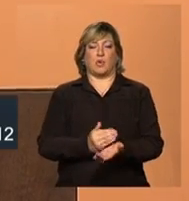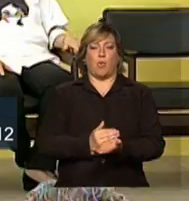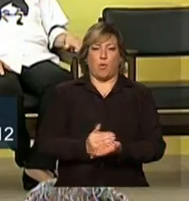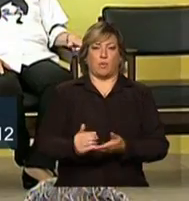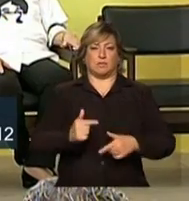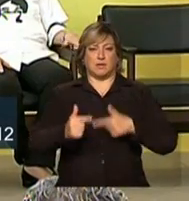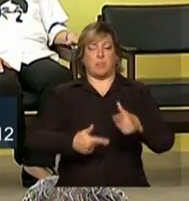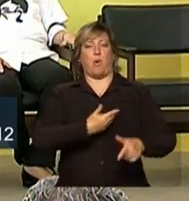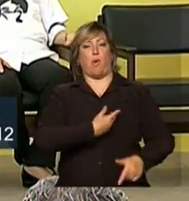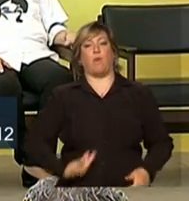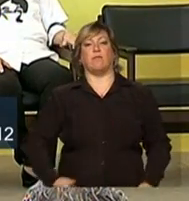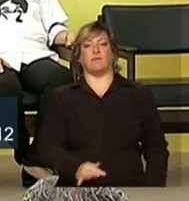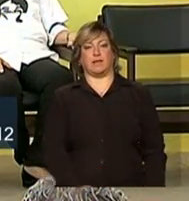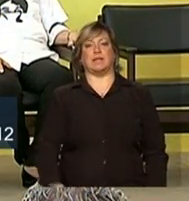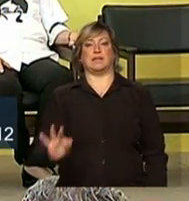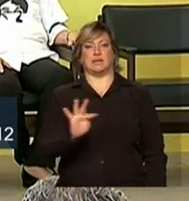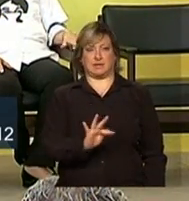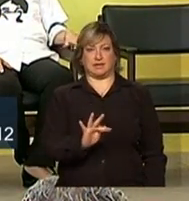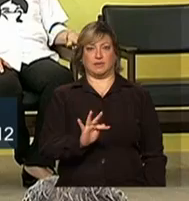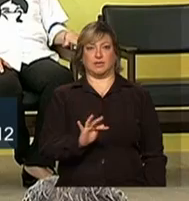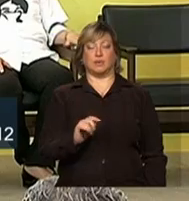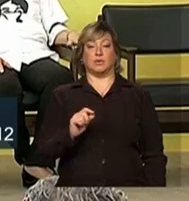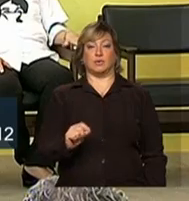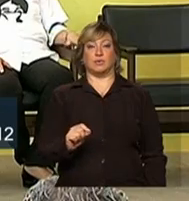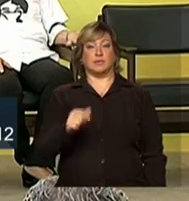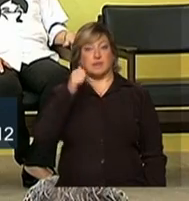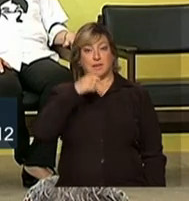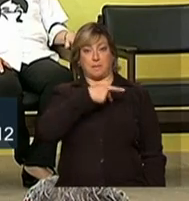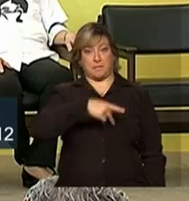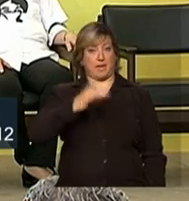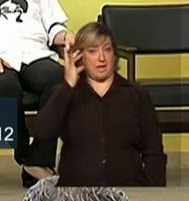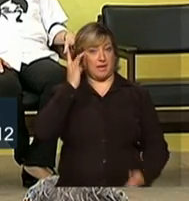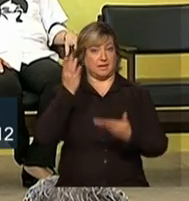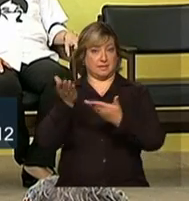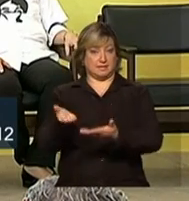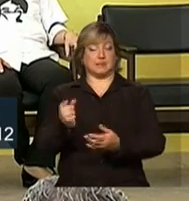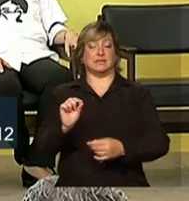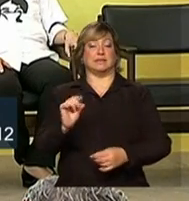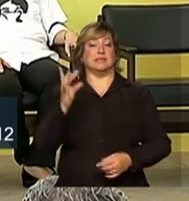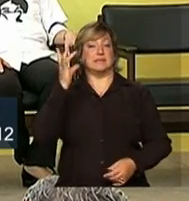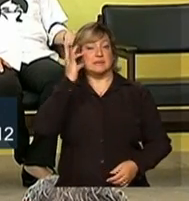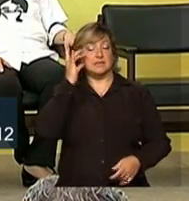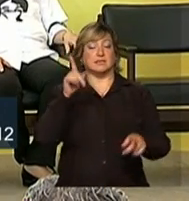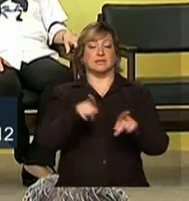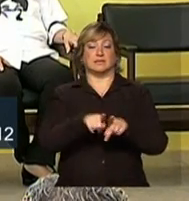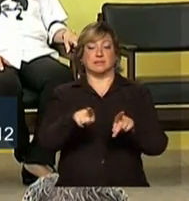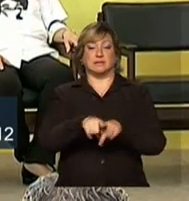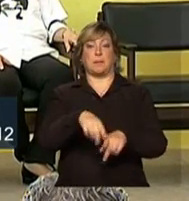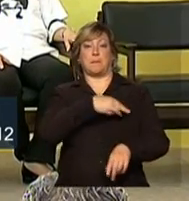do governo federal, a presidenta Dilma, com o